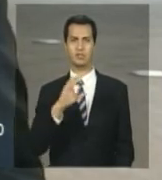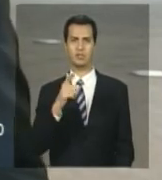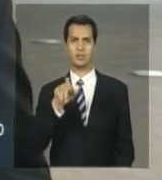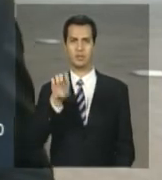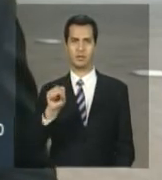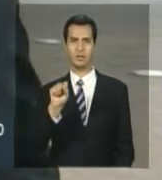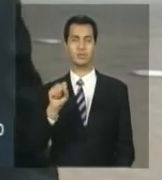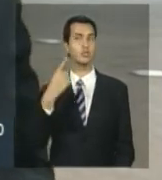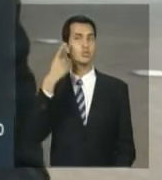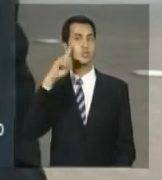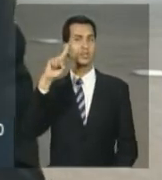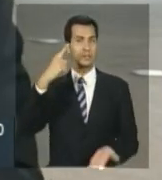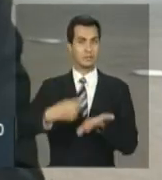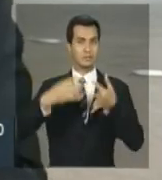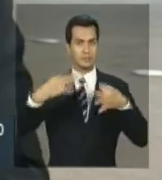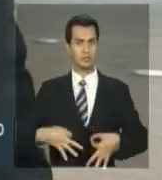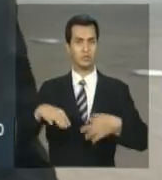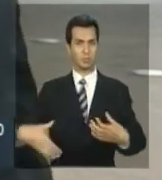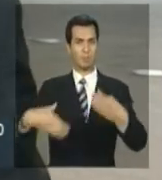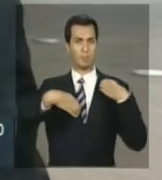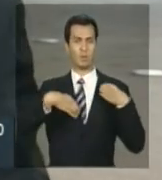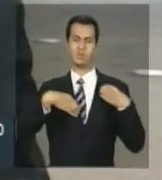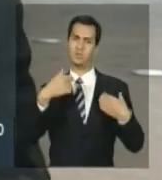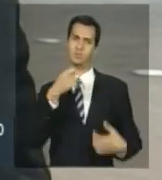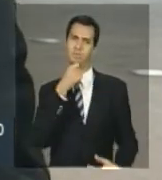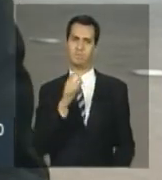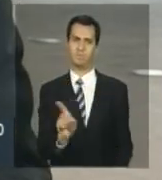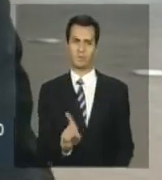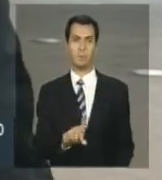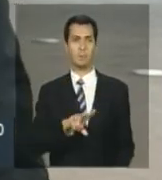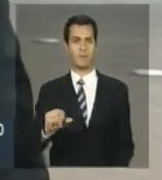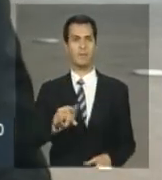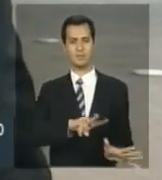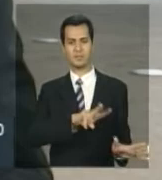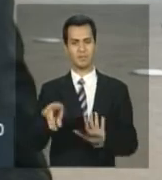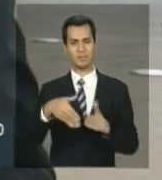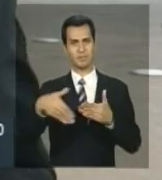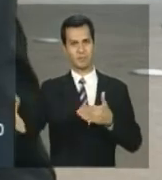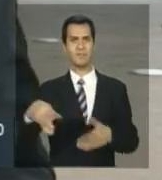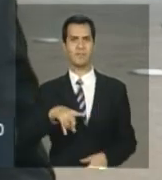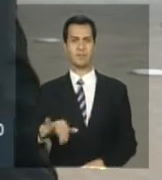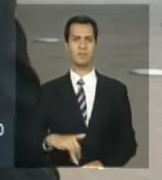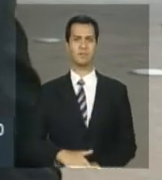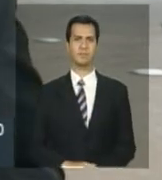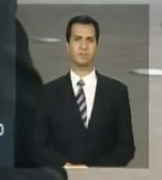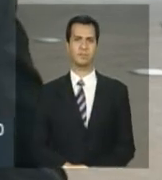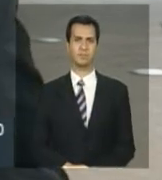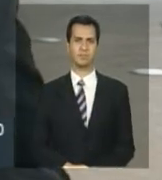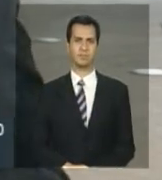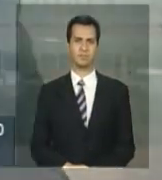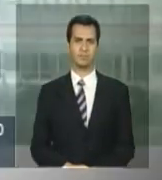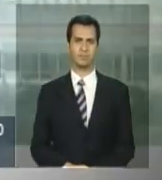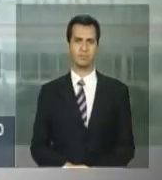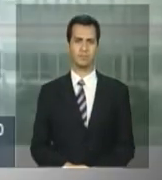data de posse do novo ministro, que deverá ocorrer ainda esta semana. Renata.